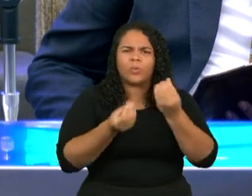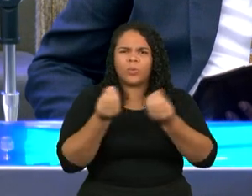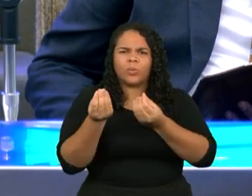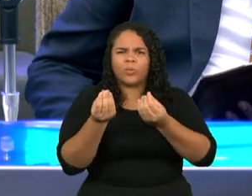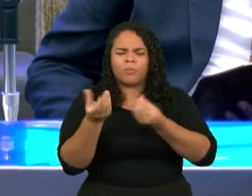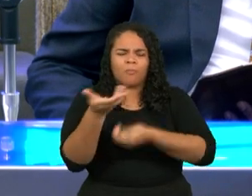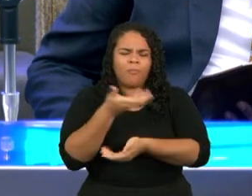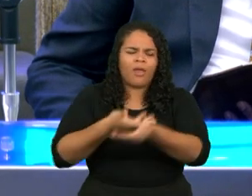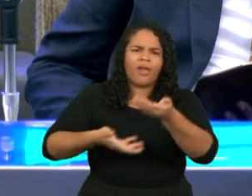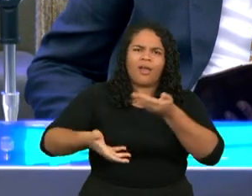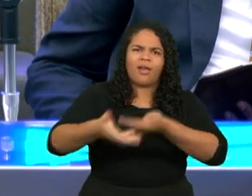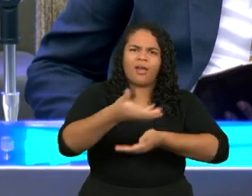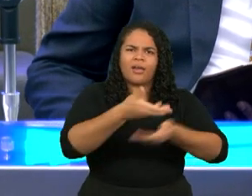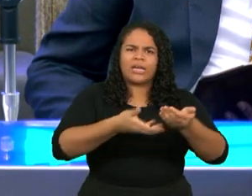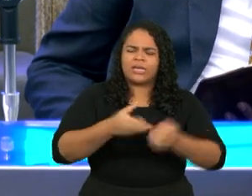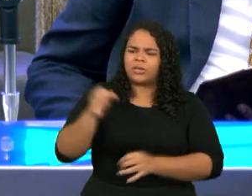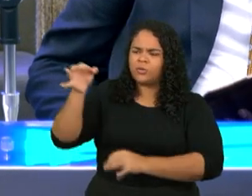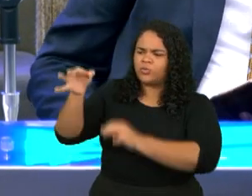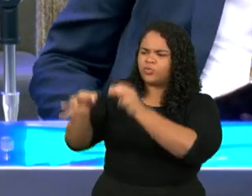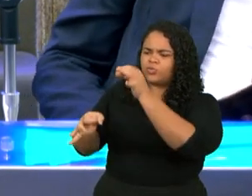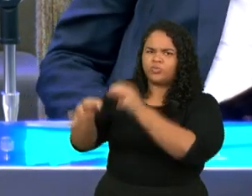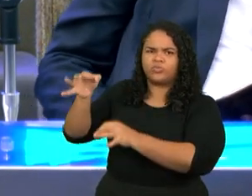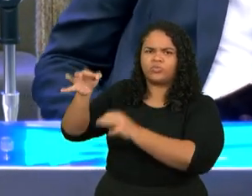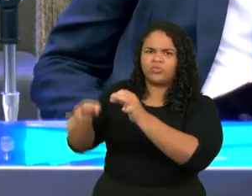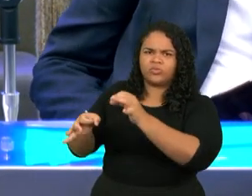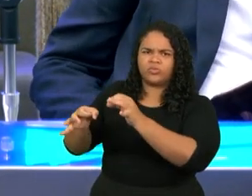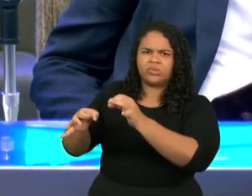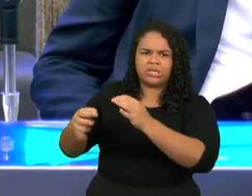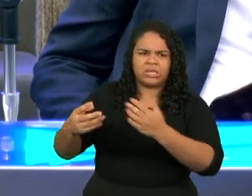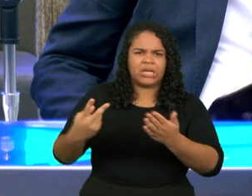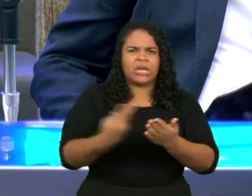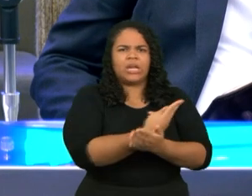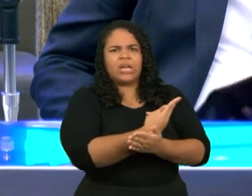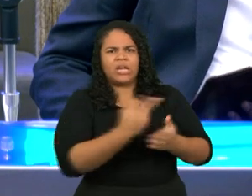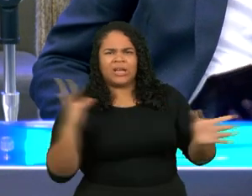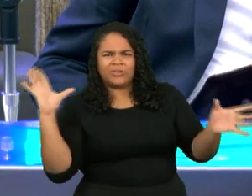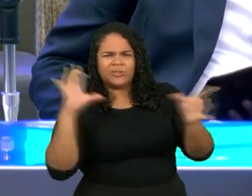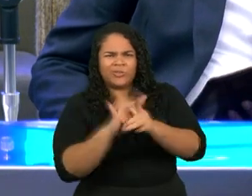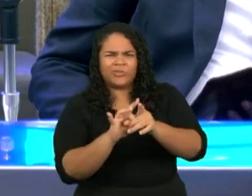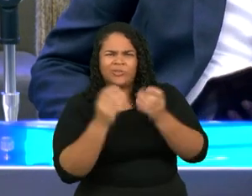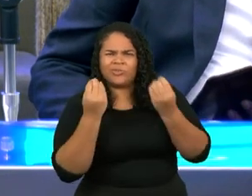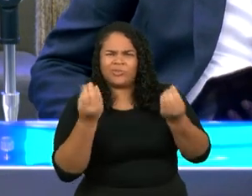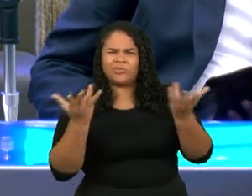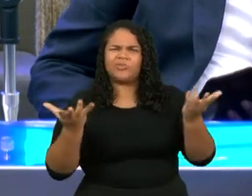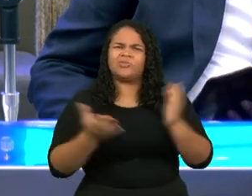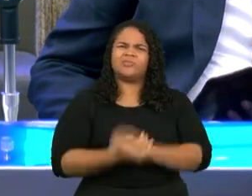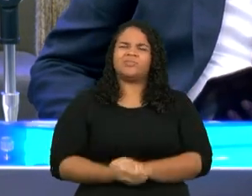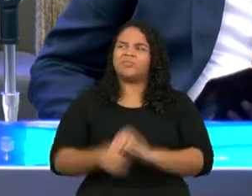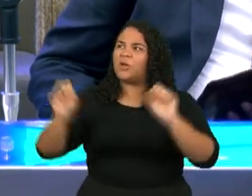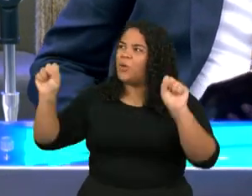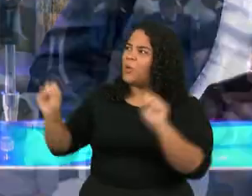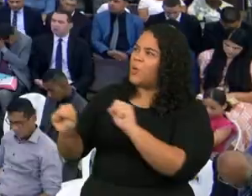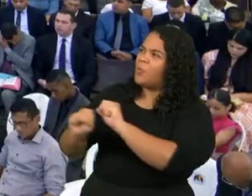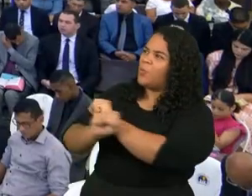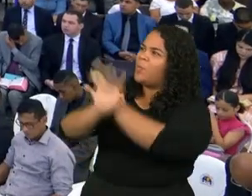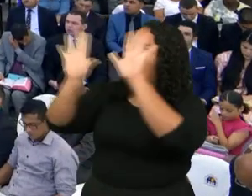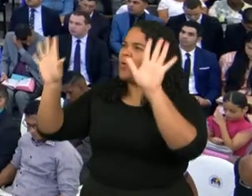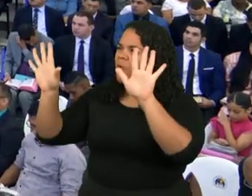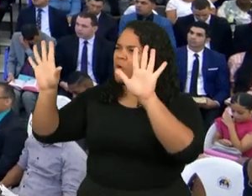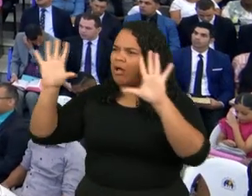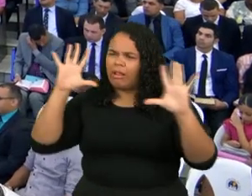tem a justiça com que com a injustiça e que comunhão Tem o quê